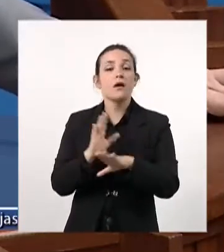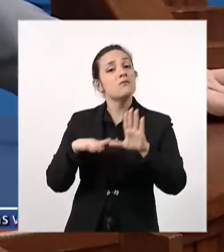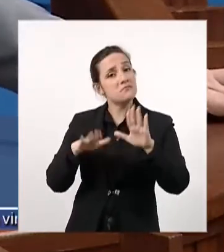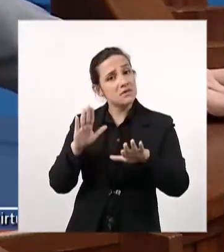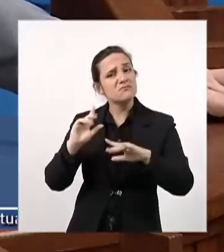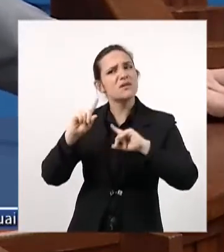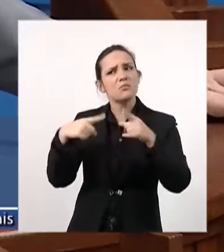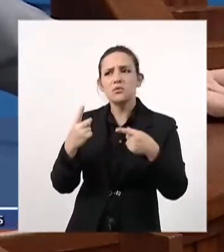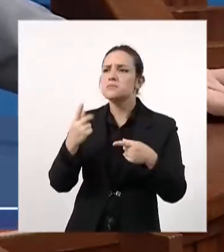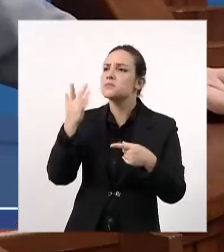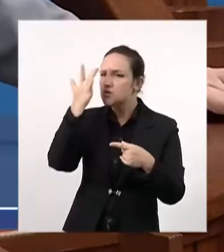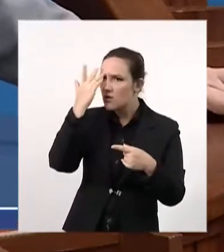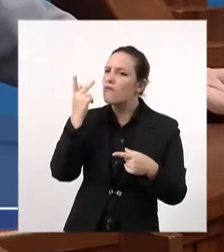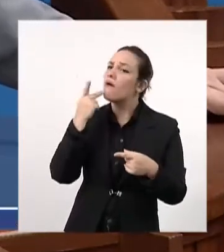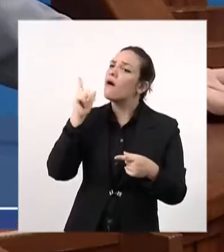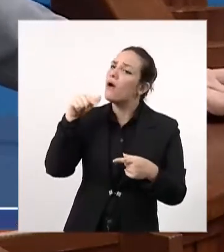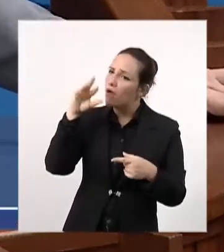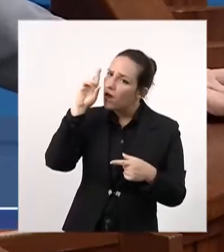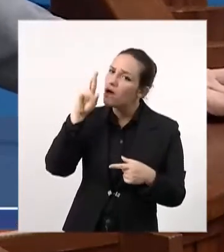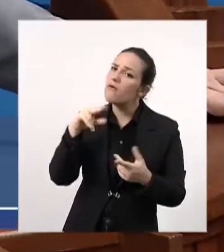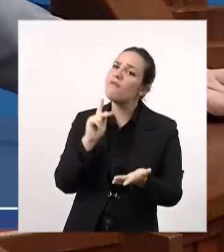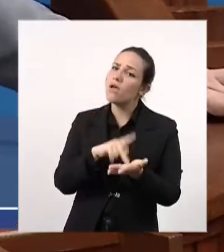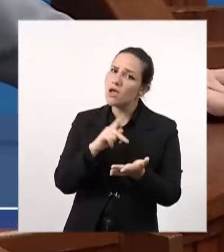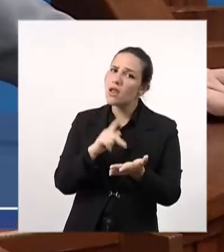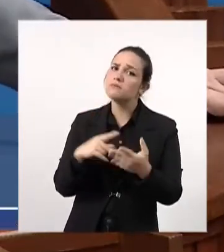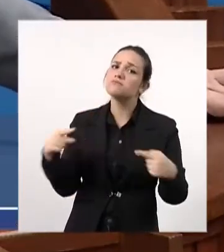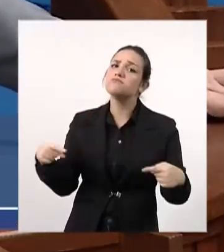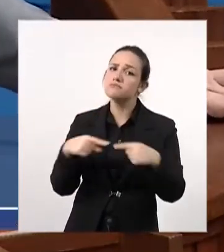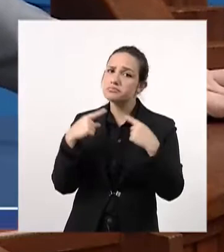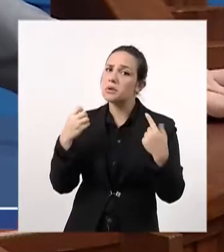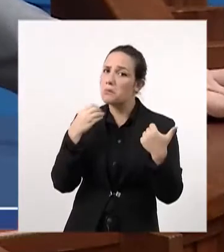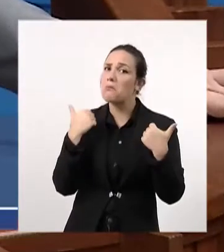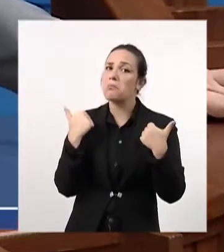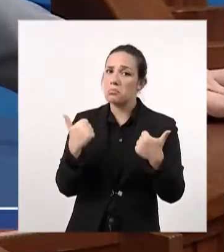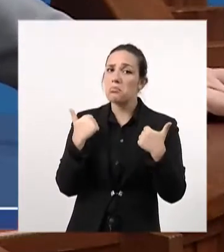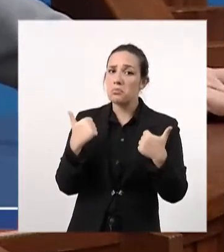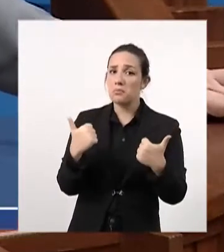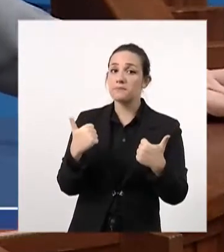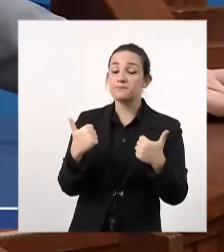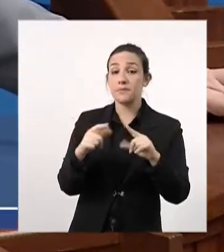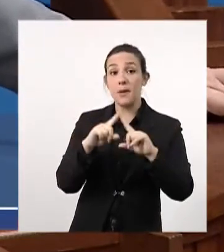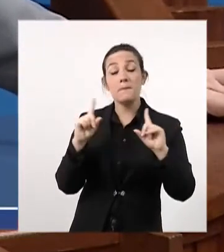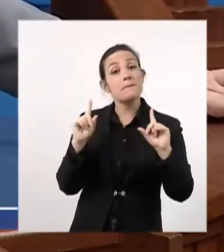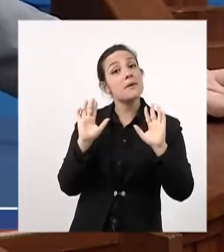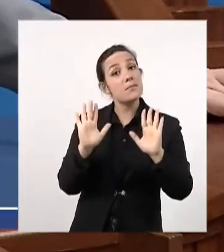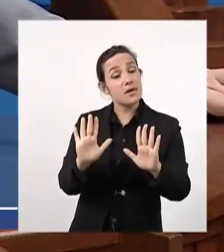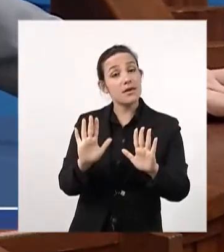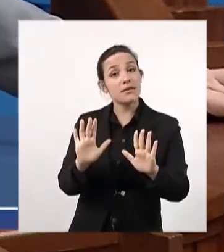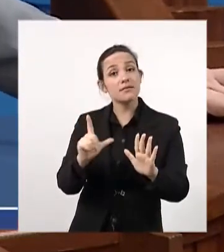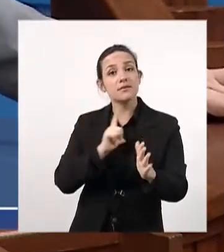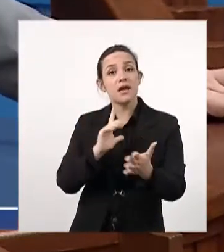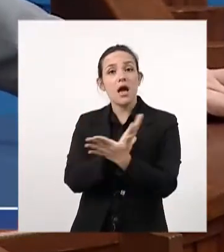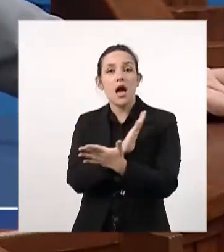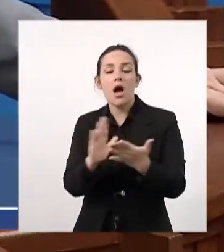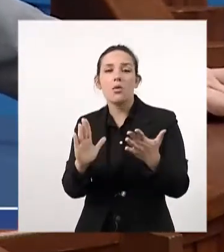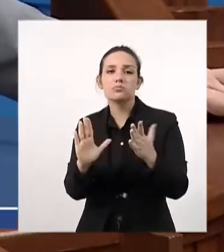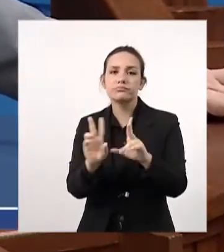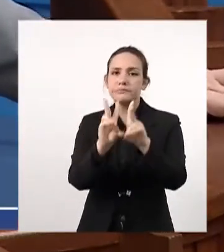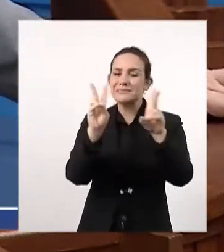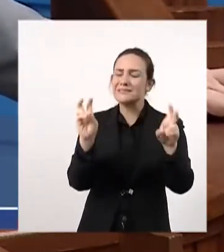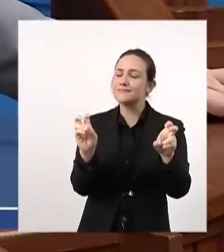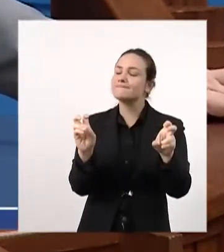elas comecem a produzir resultado, estas pautas, elas suscitam